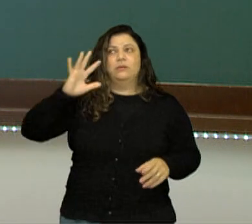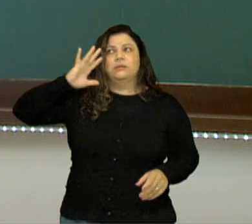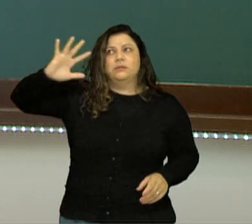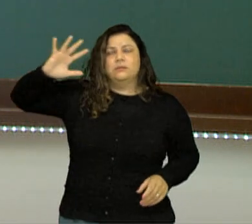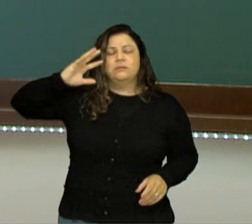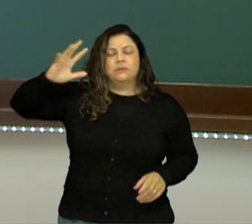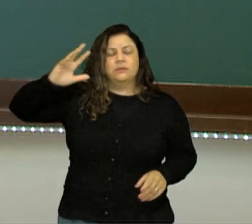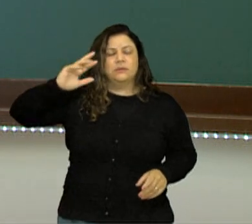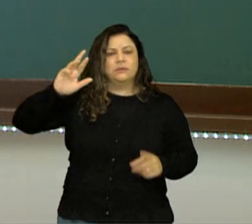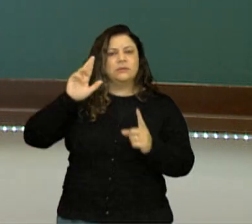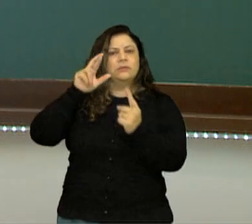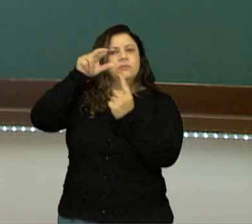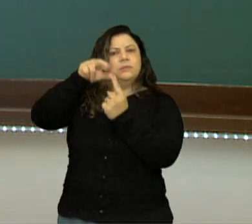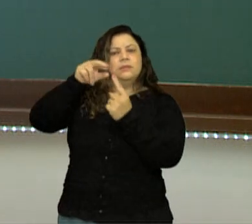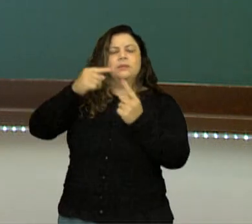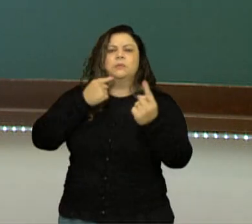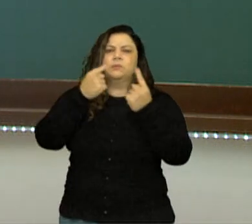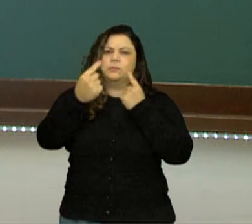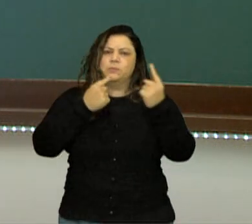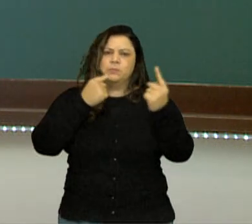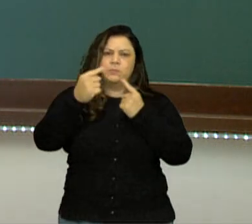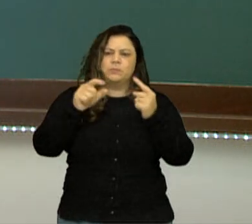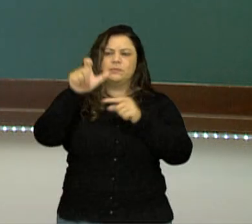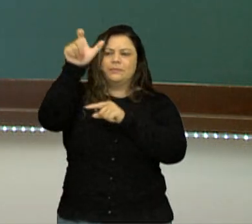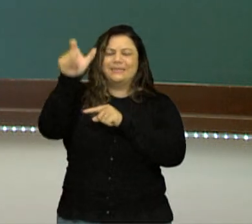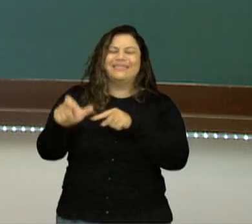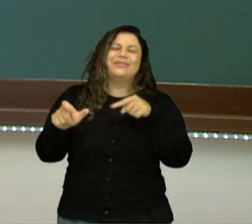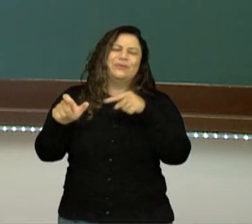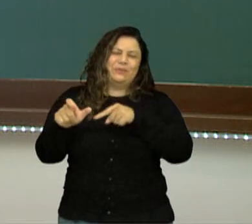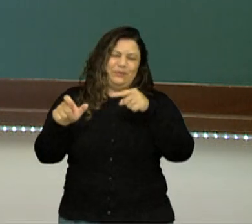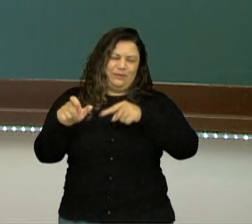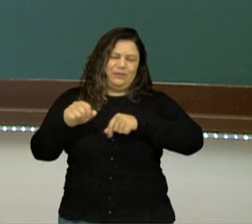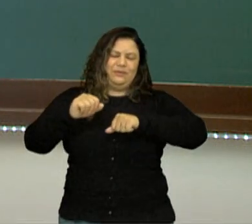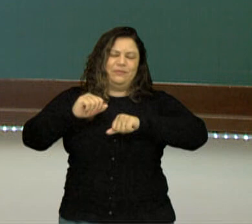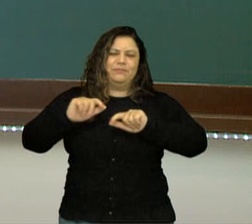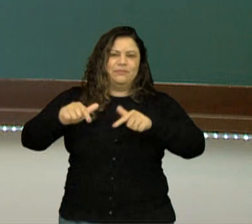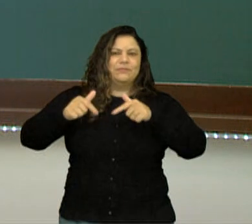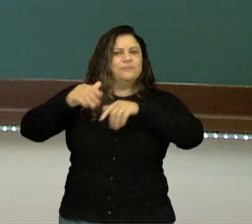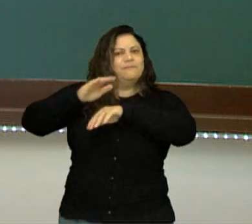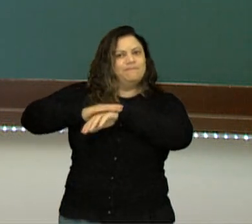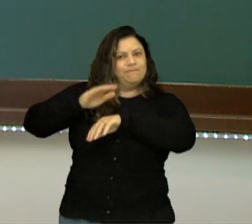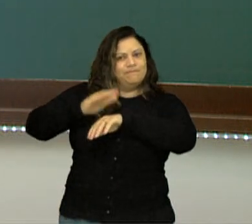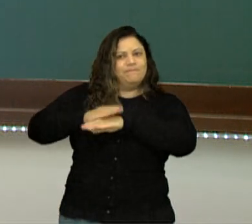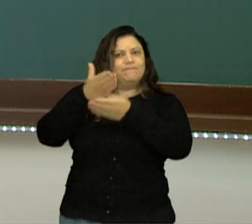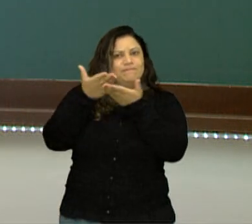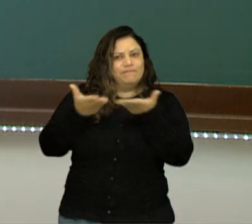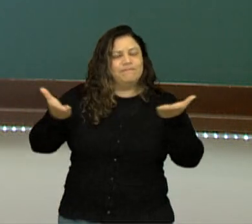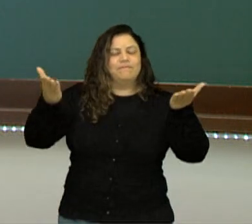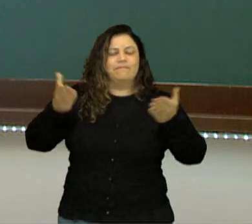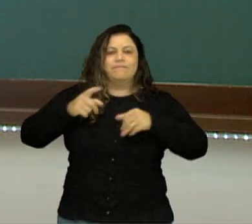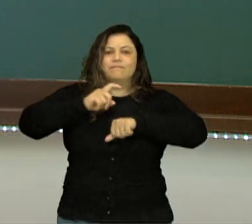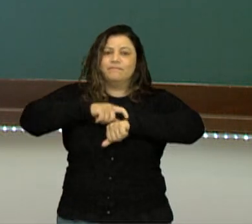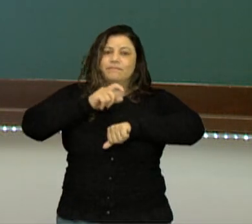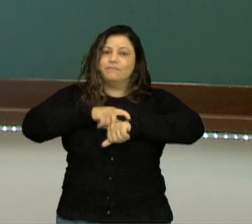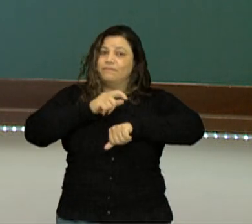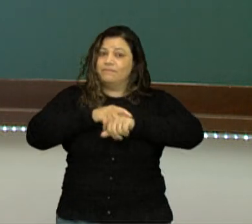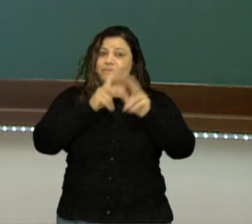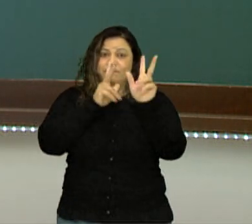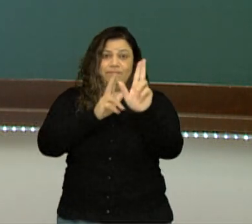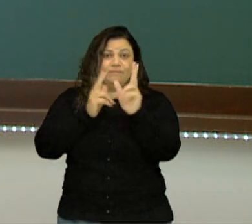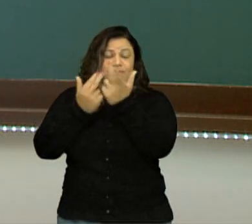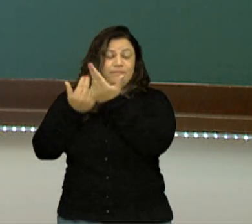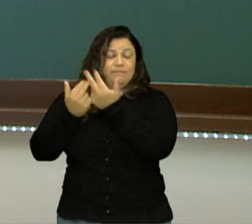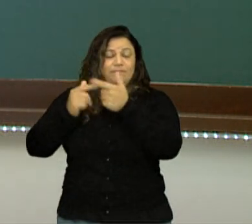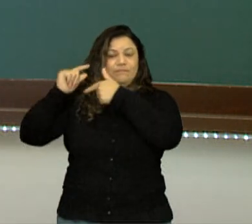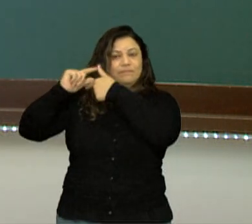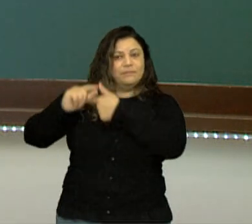apresentam o clítico, sem que o sujeito seja de fato agente e paciente ao mesmo tempo. Na tradição gramatical,